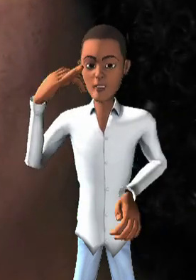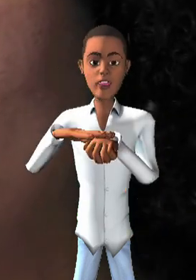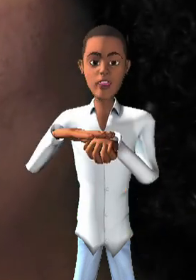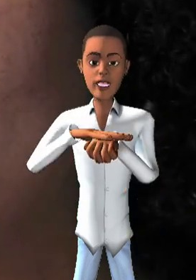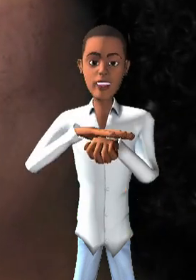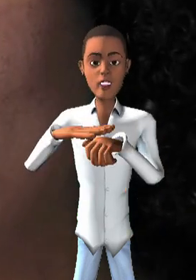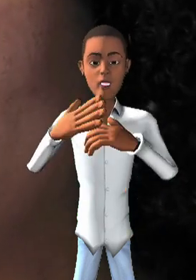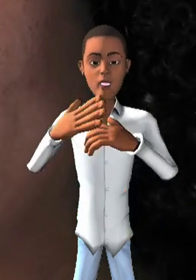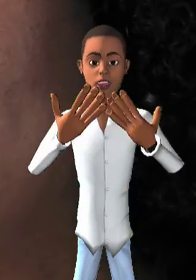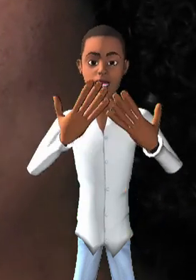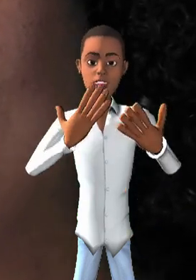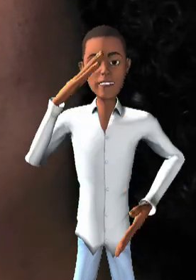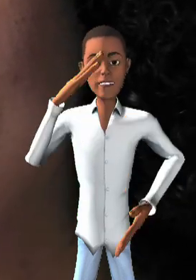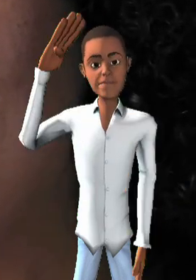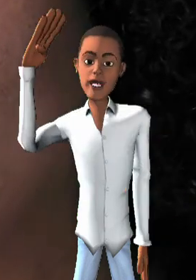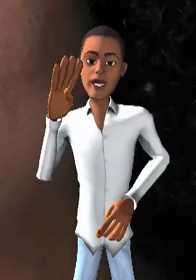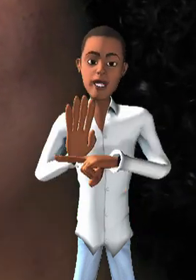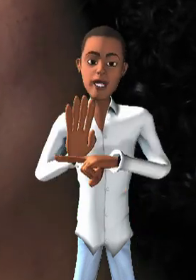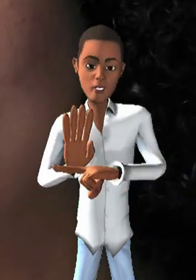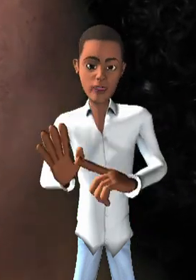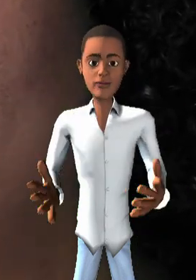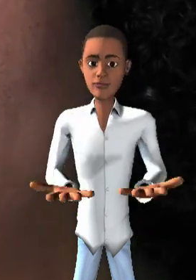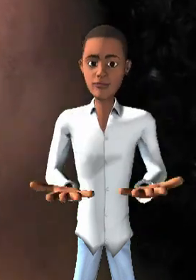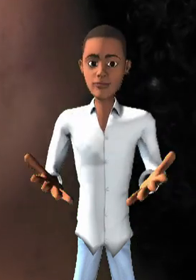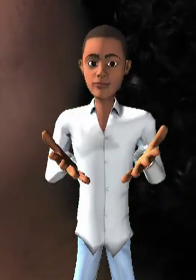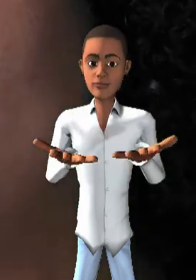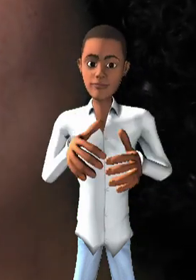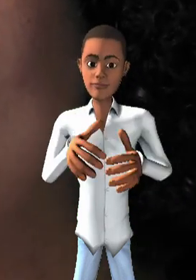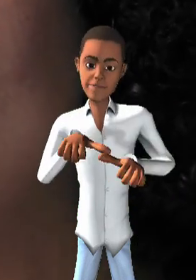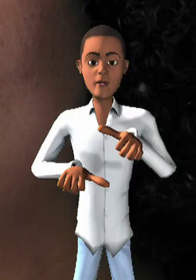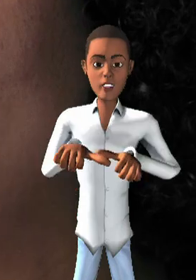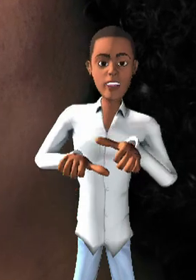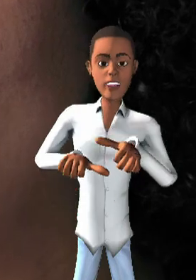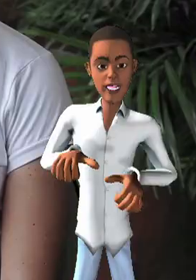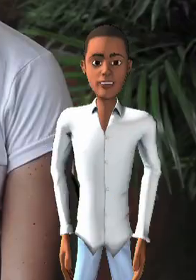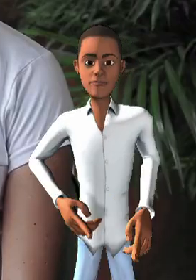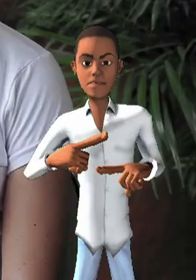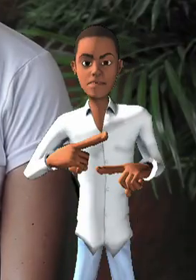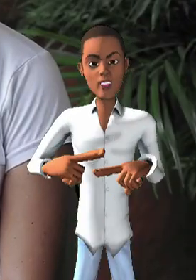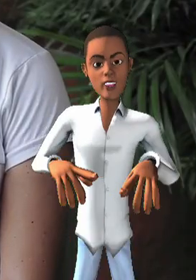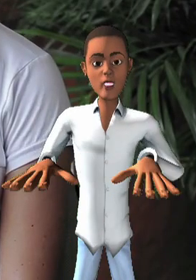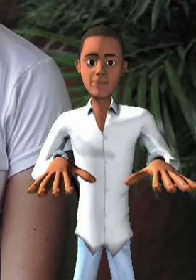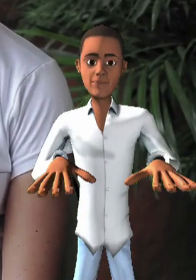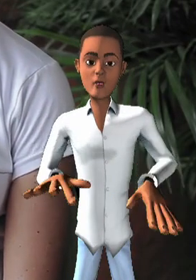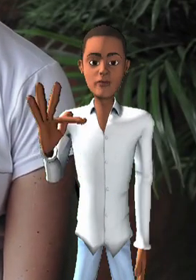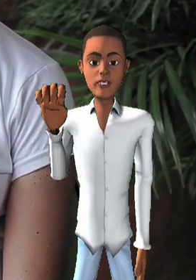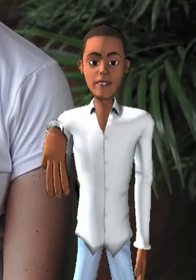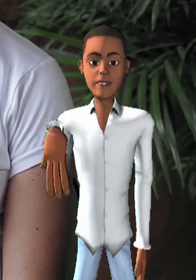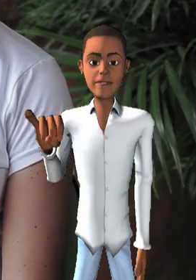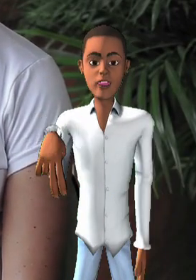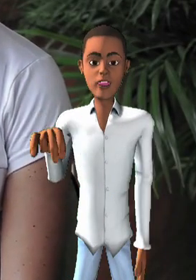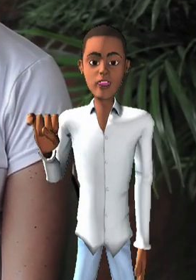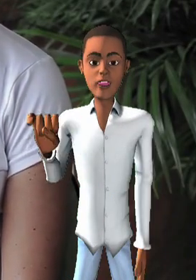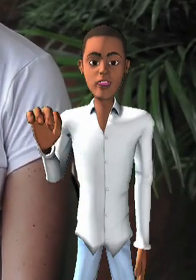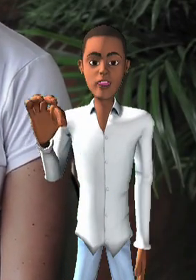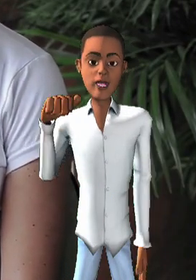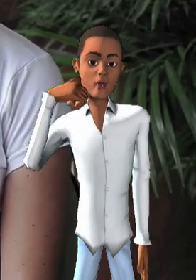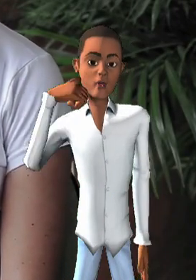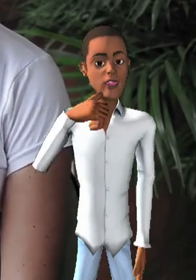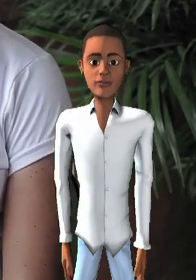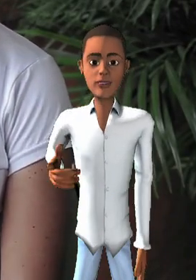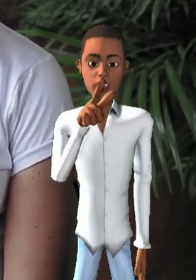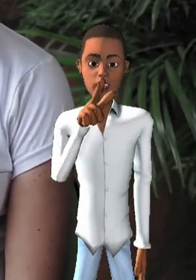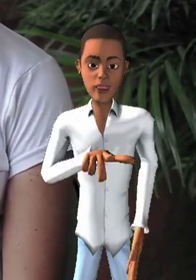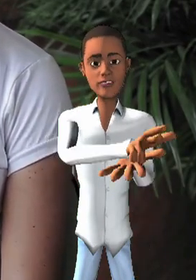diálogo deve ser o grande catalisador e propulsor de mudanças. Já que o movimento feminista, as mulheres conquistaram muita